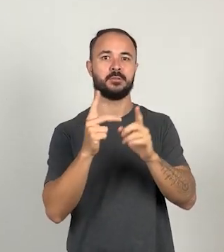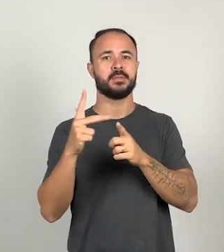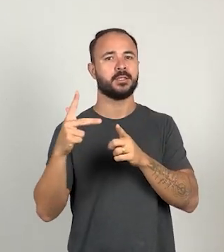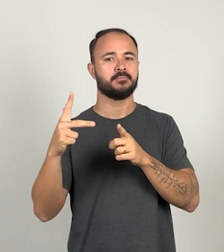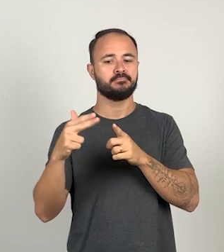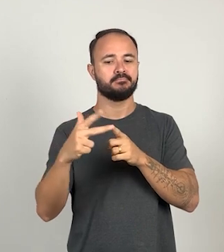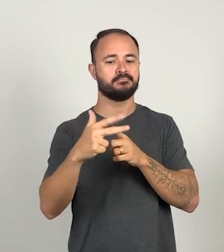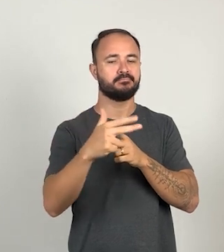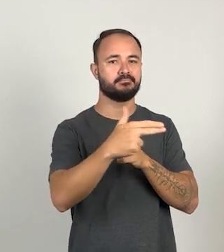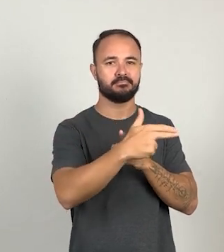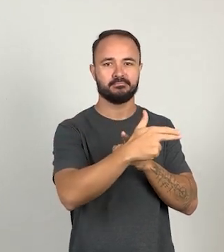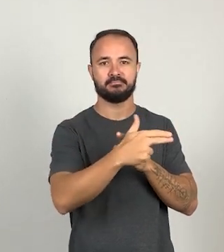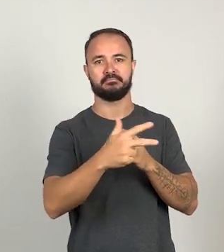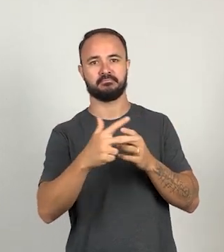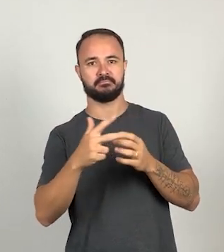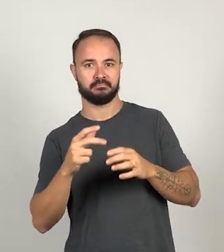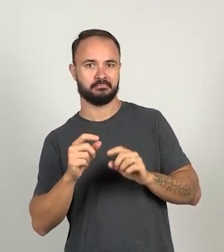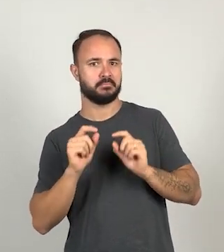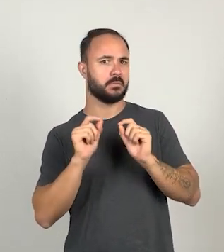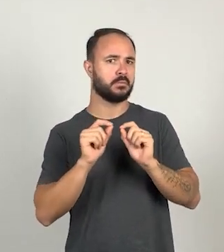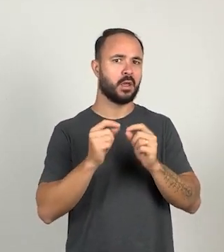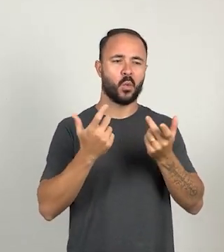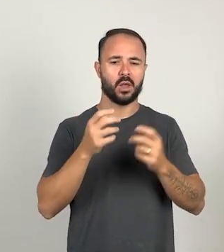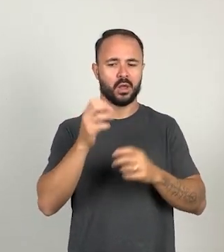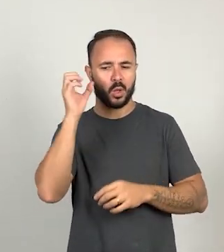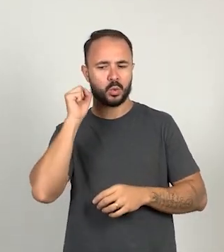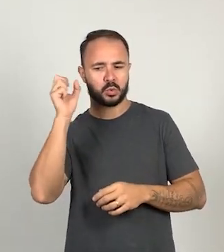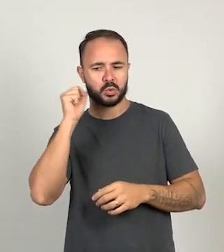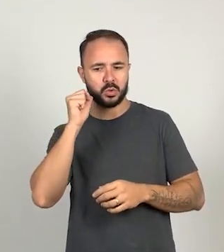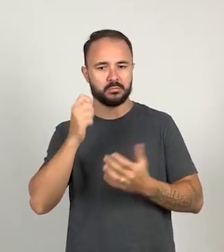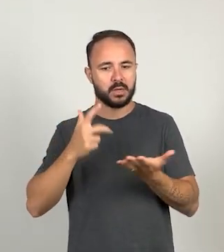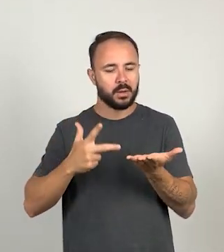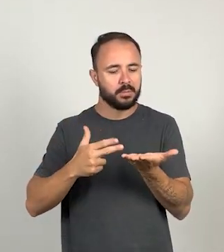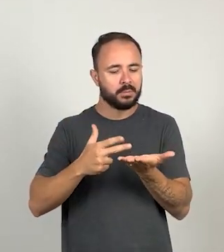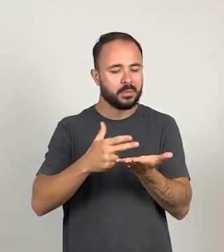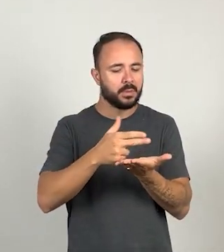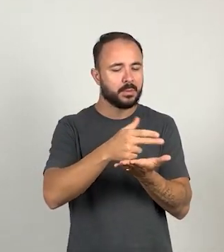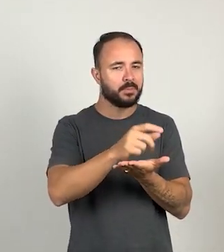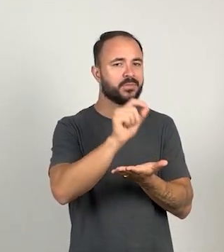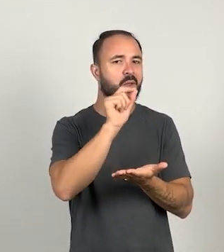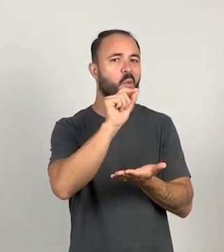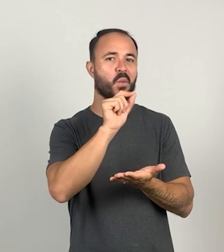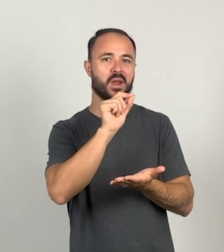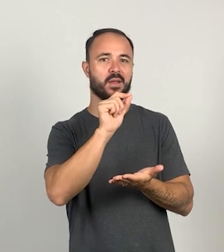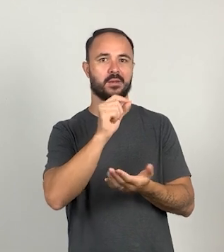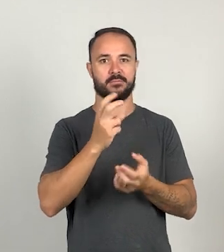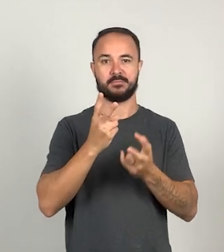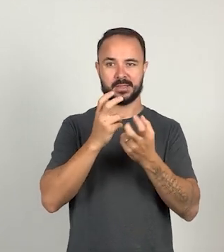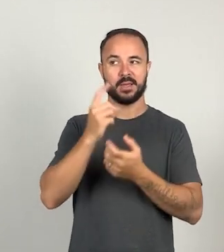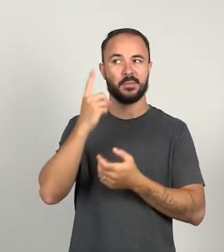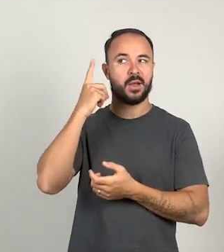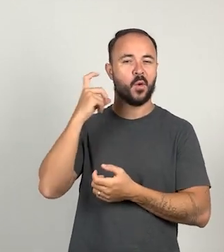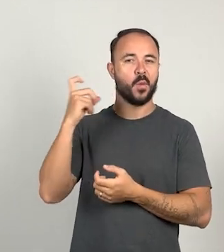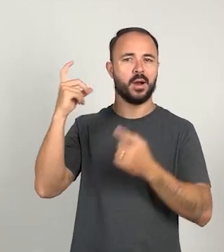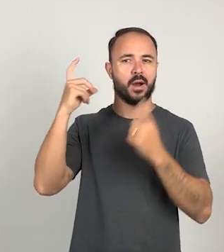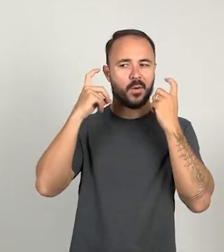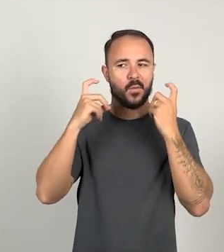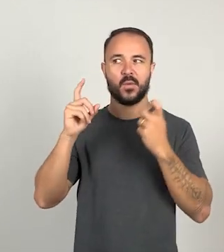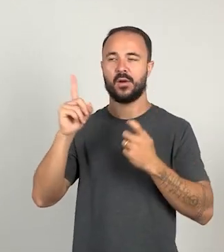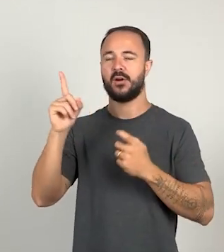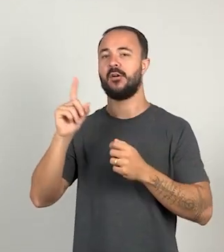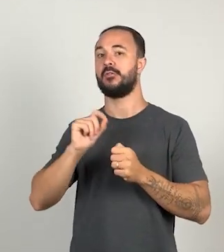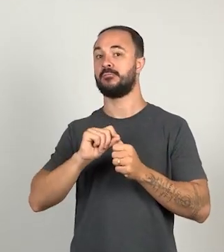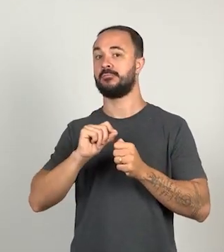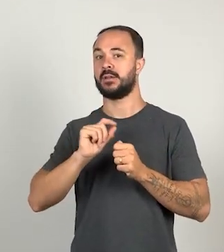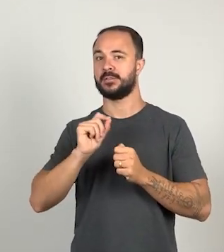tesoura. Qual o som que a tesoura faz? Esse é o som que a